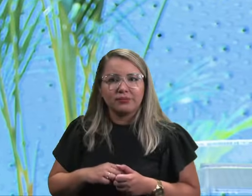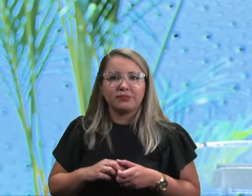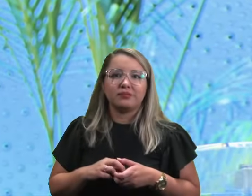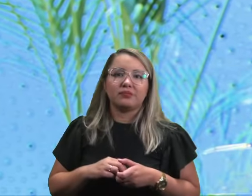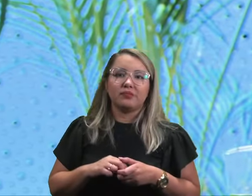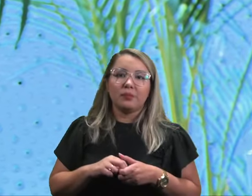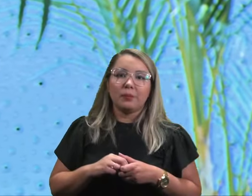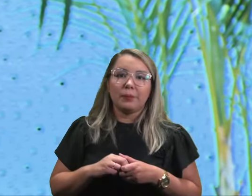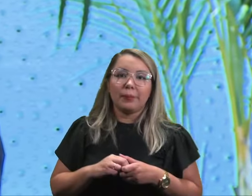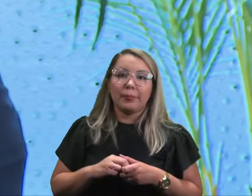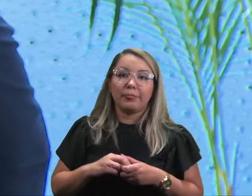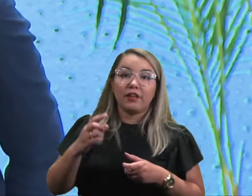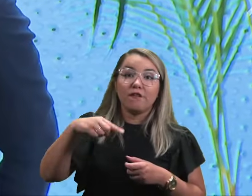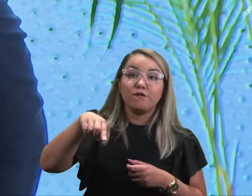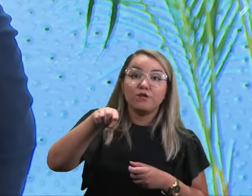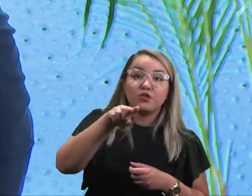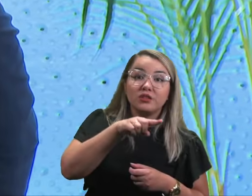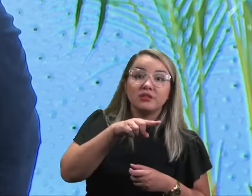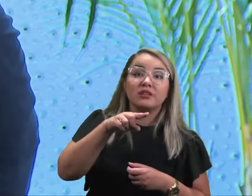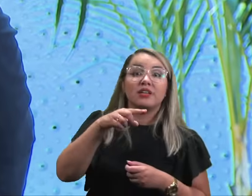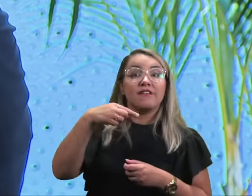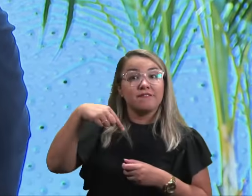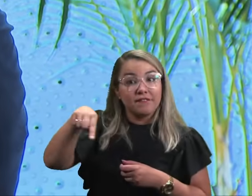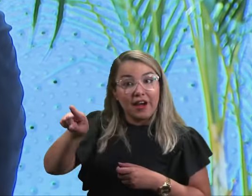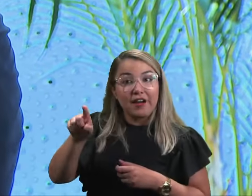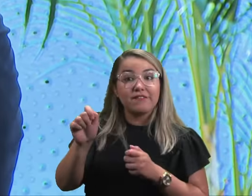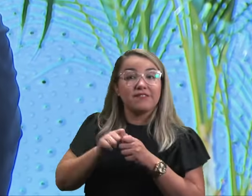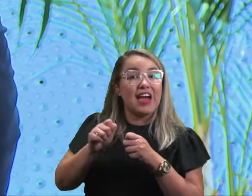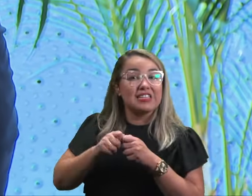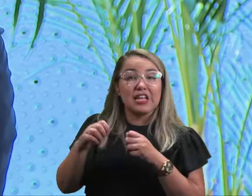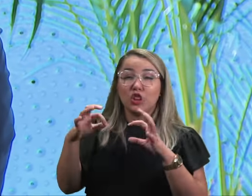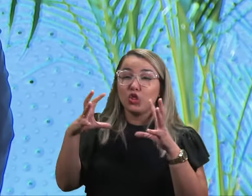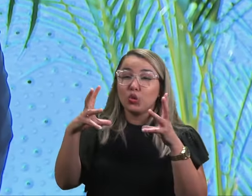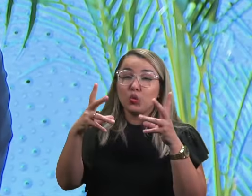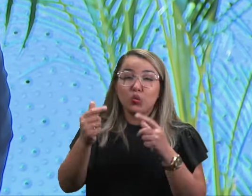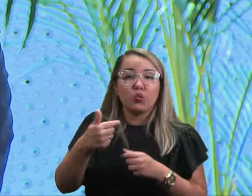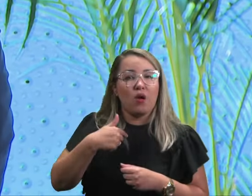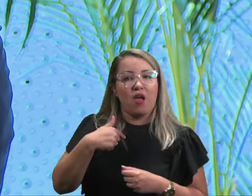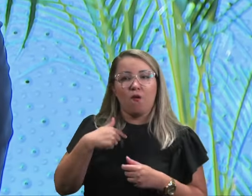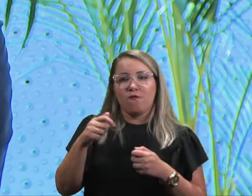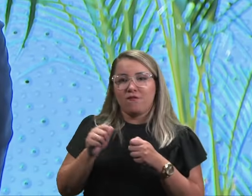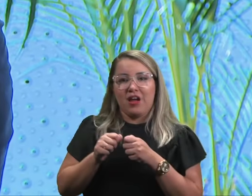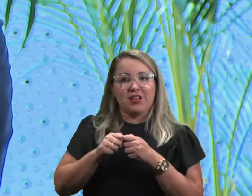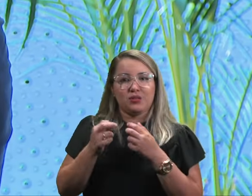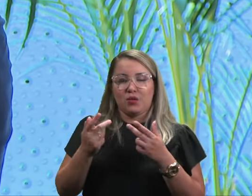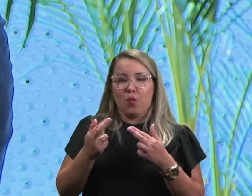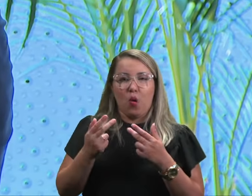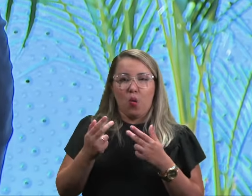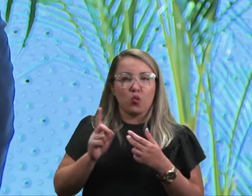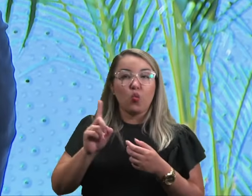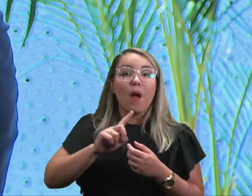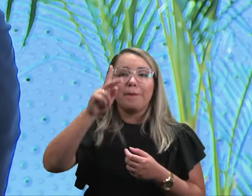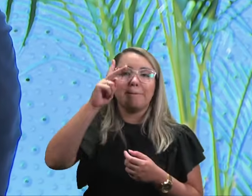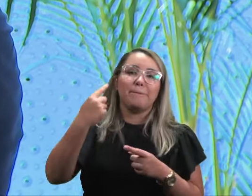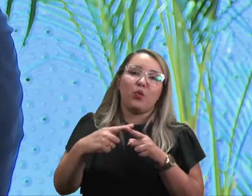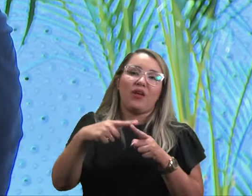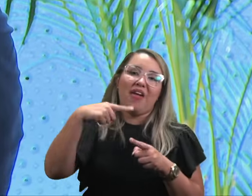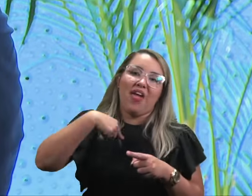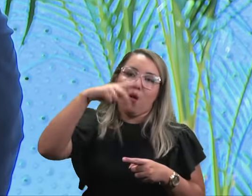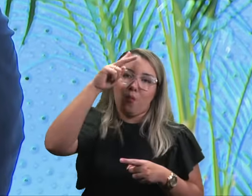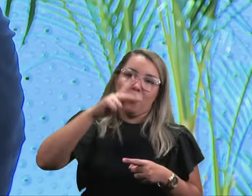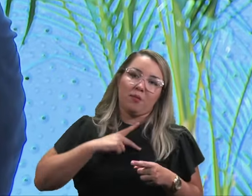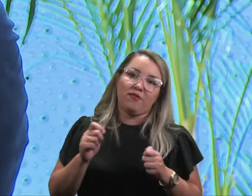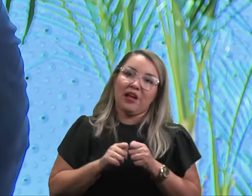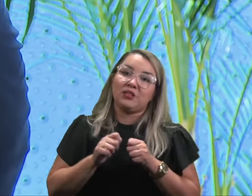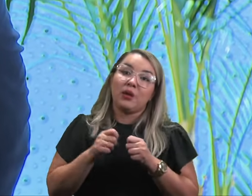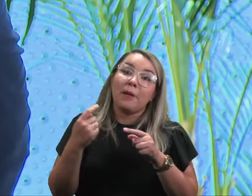E vocês vão fazer as obras que eu faço, não porque eu faço,